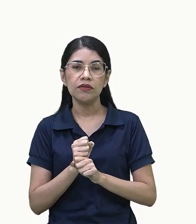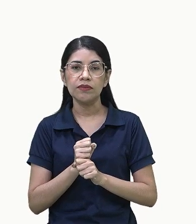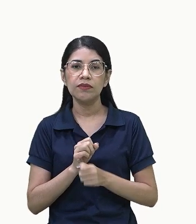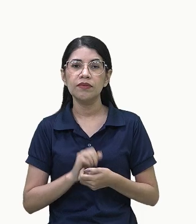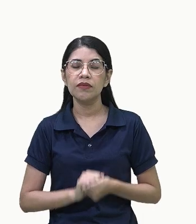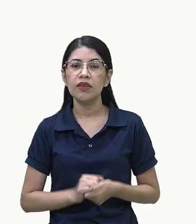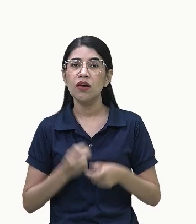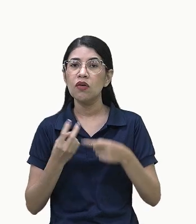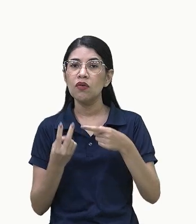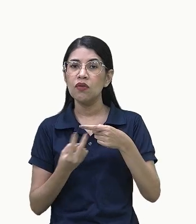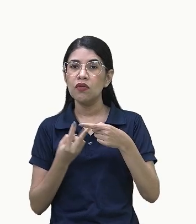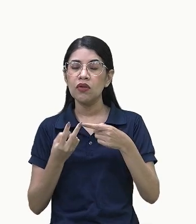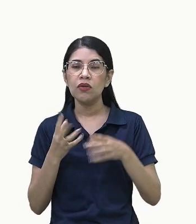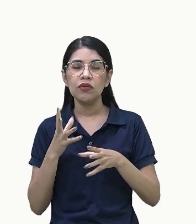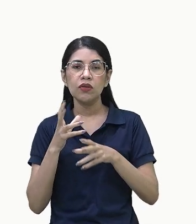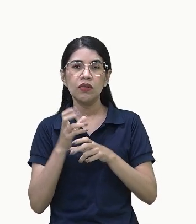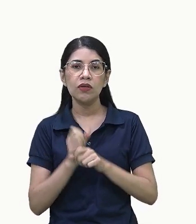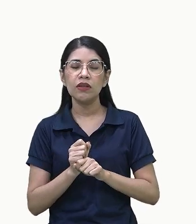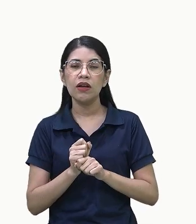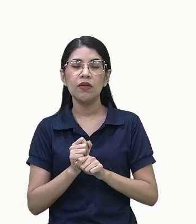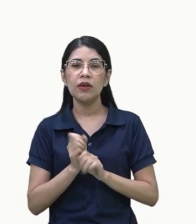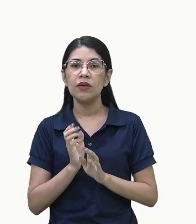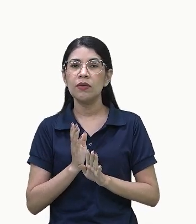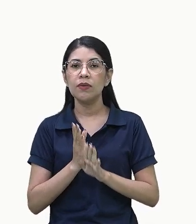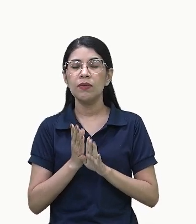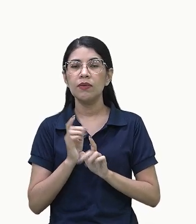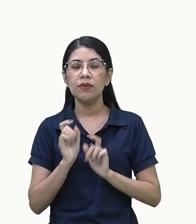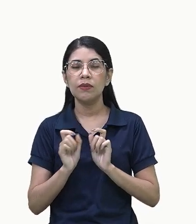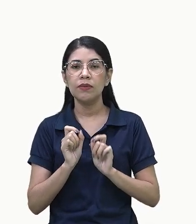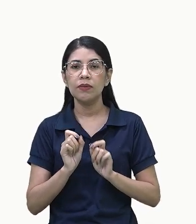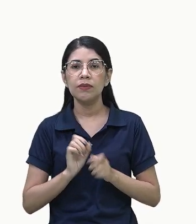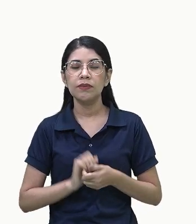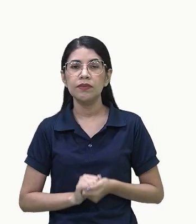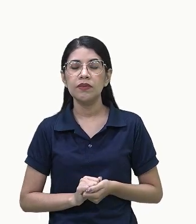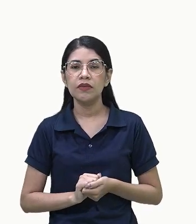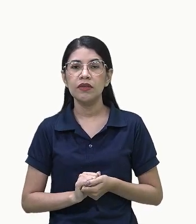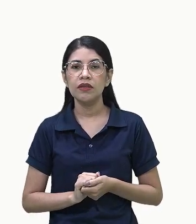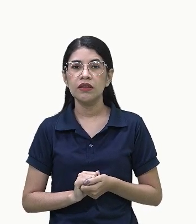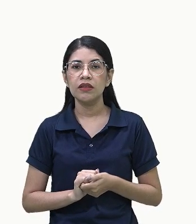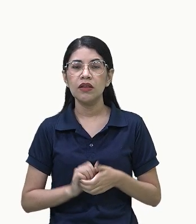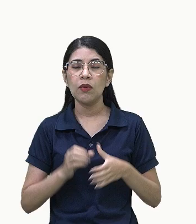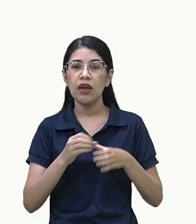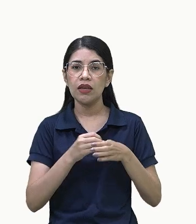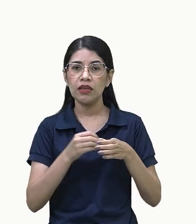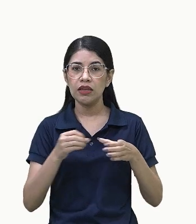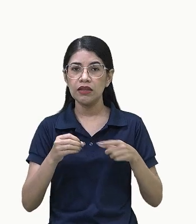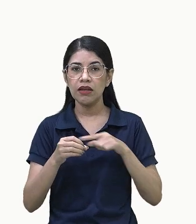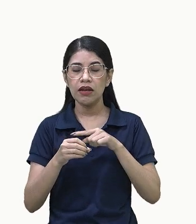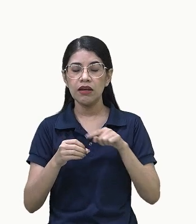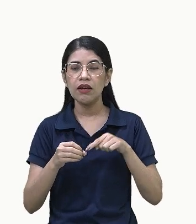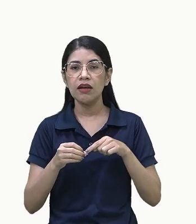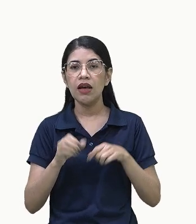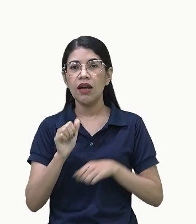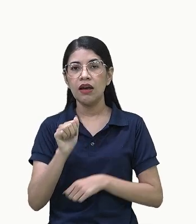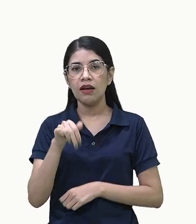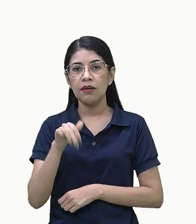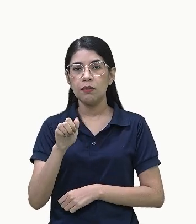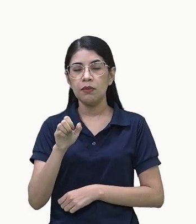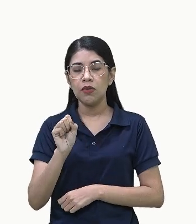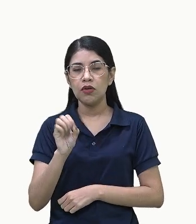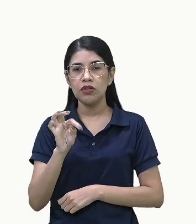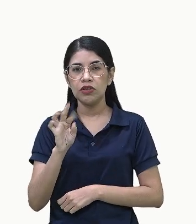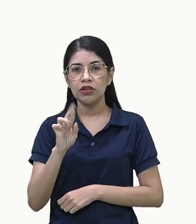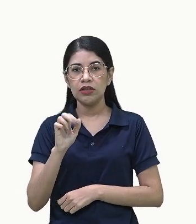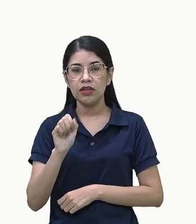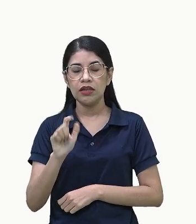esse valor total, ele geralmente é o nosso espaço amostral. Só que a gente não